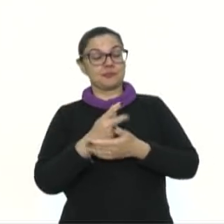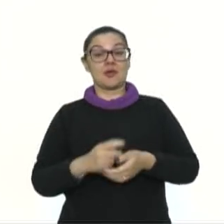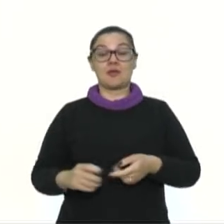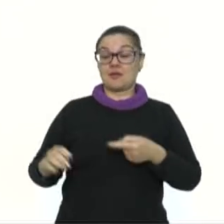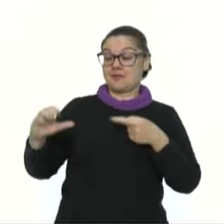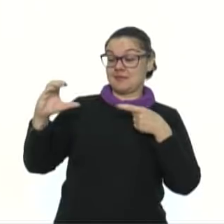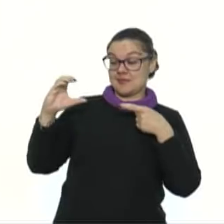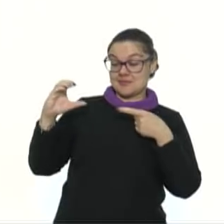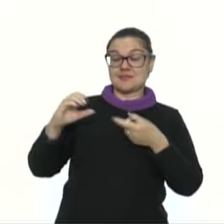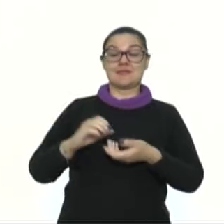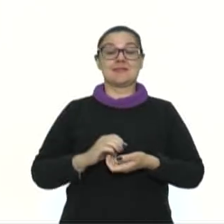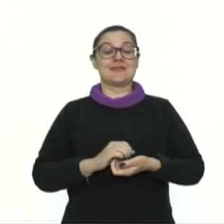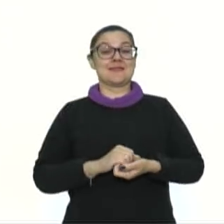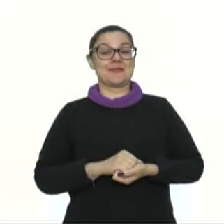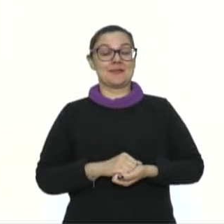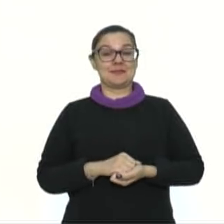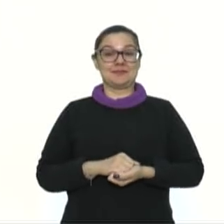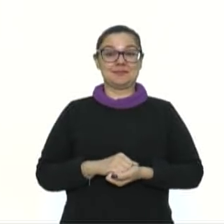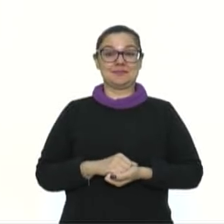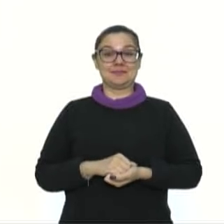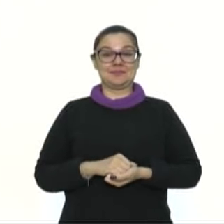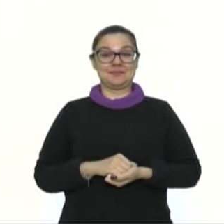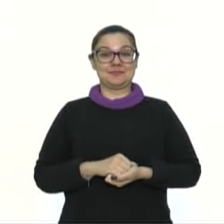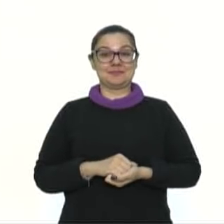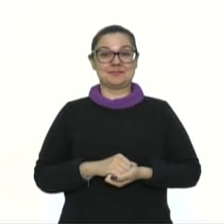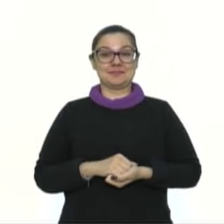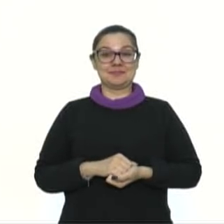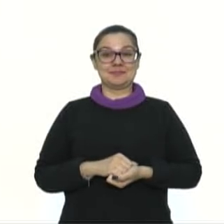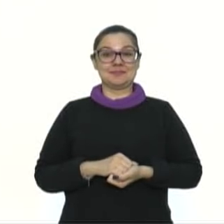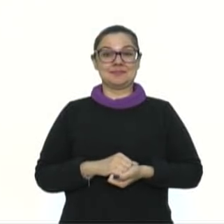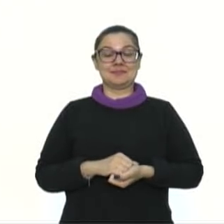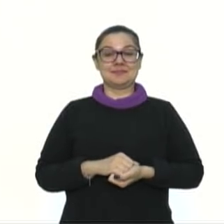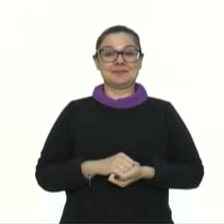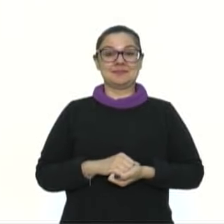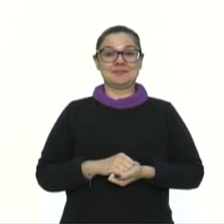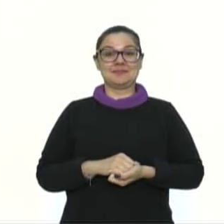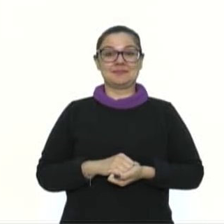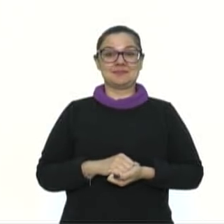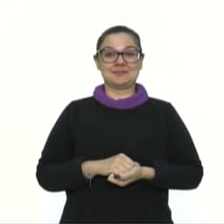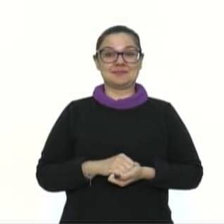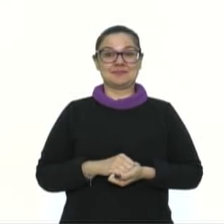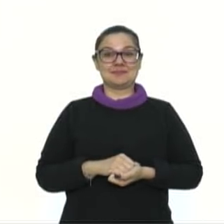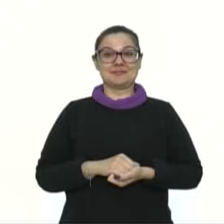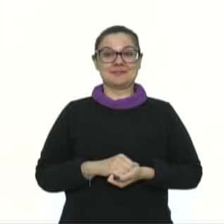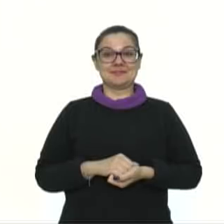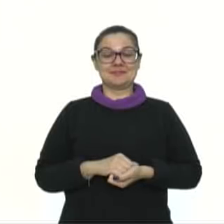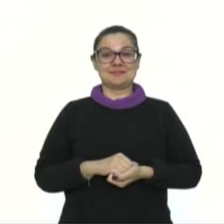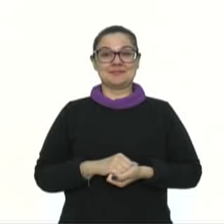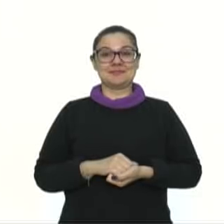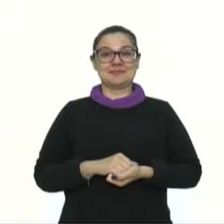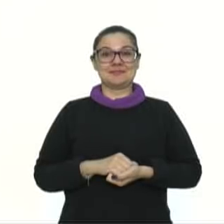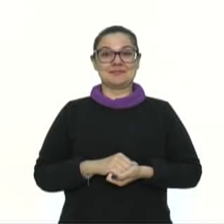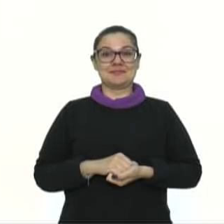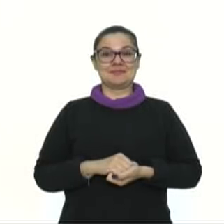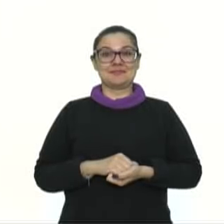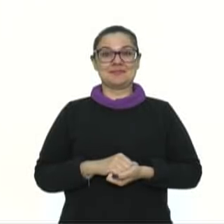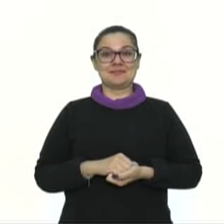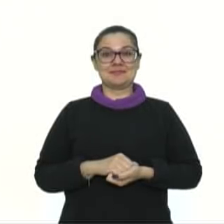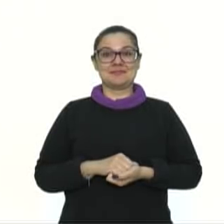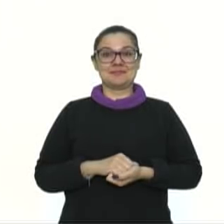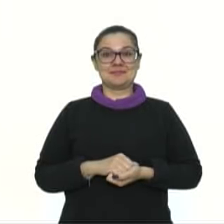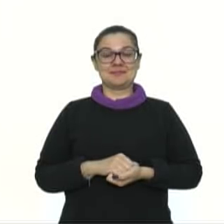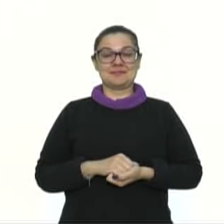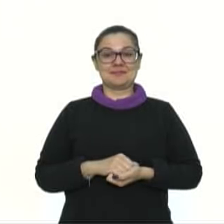C, pessoas que atribuem ao outro ou ao universo a culpa por não se sentirem capazes de promover mudanças ou